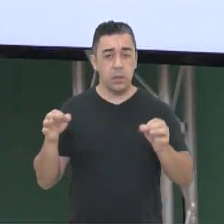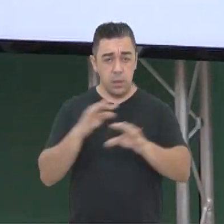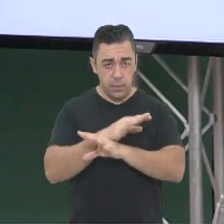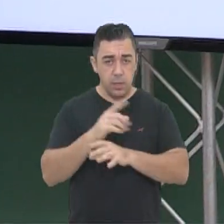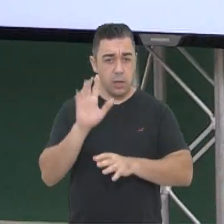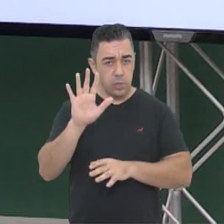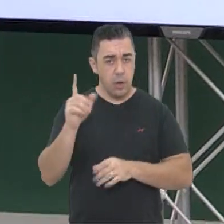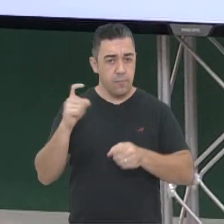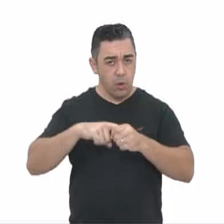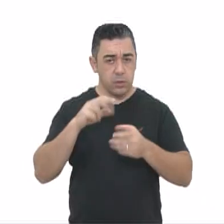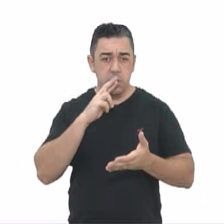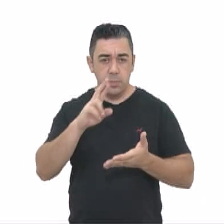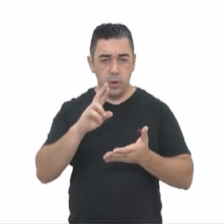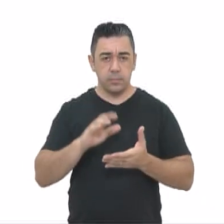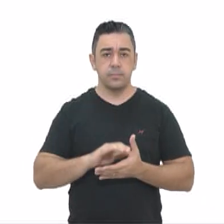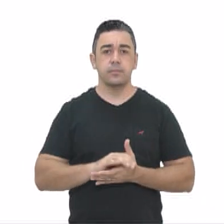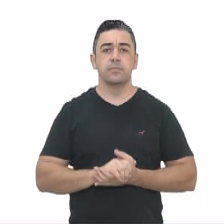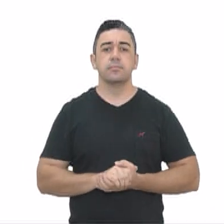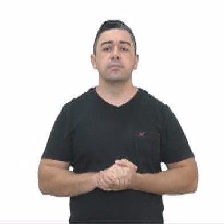pouquinho eu volto com a resolução.